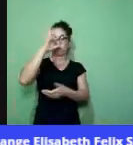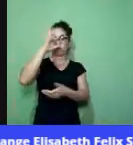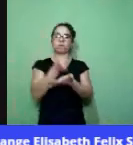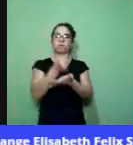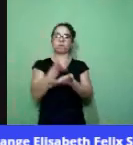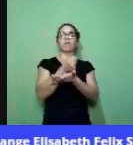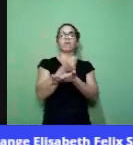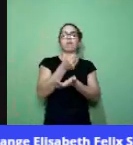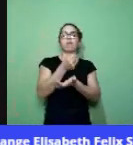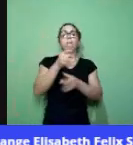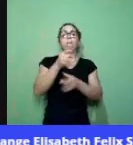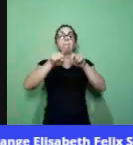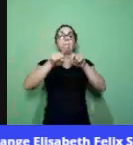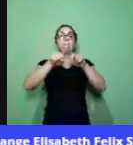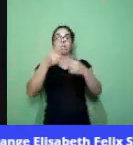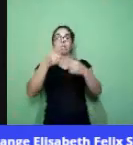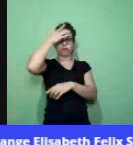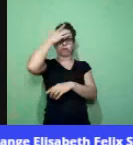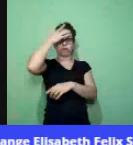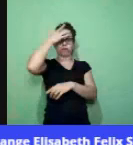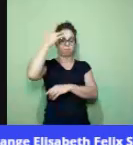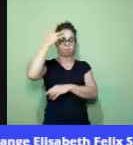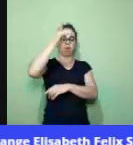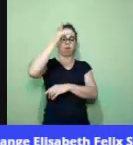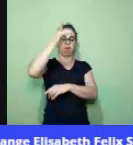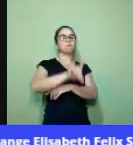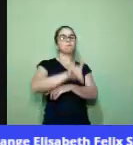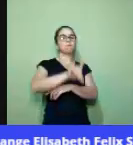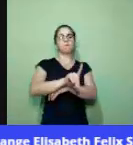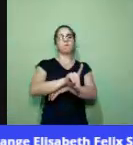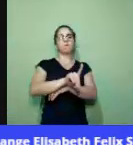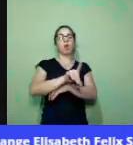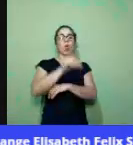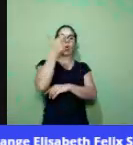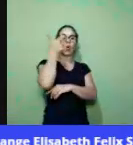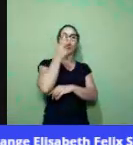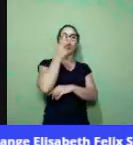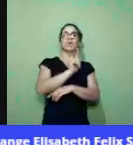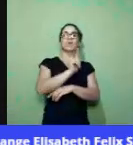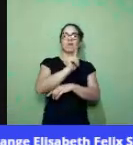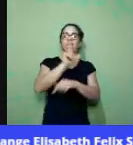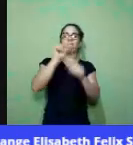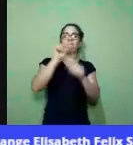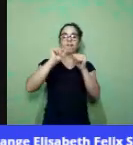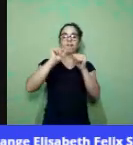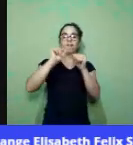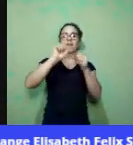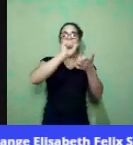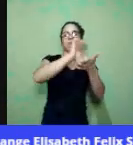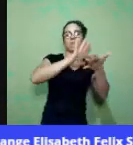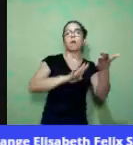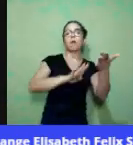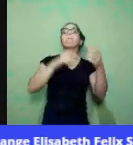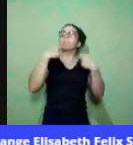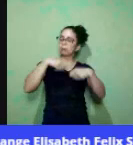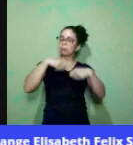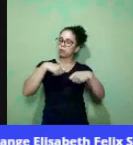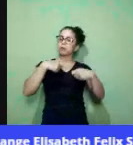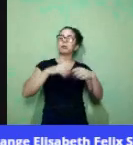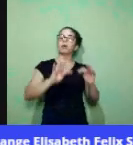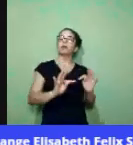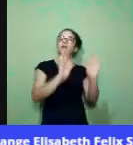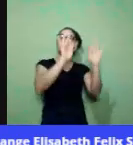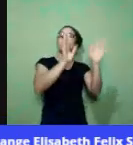com deficiência, muitas vezes, para ela conseguir realizar aquela atividade, ela precisa dessa tecnologia. Sem ela, ela não conseguiria